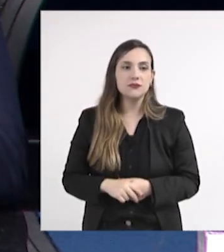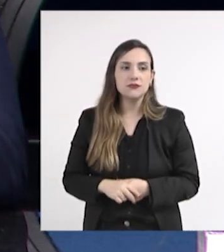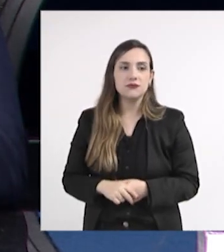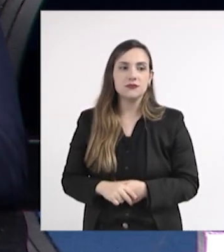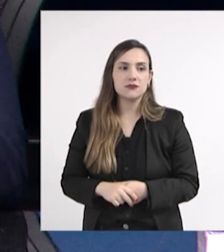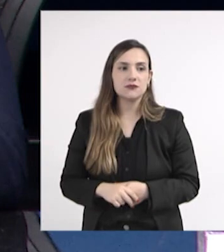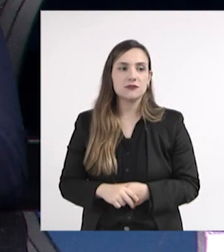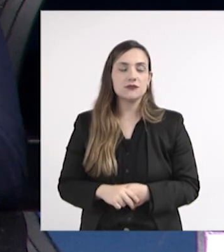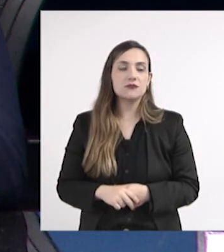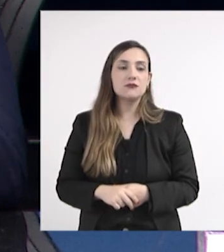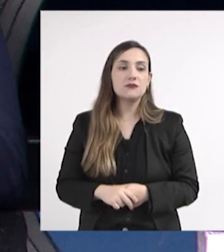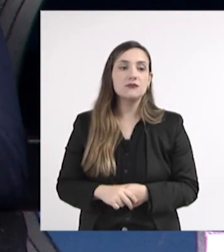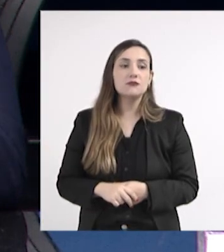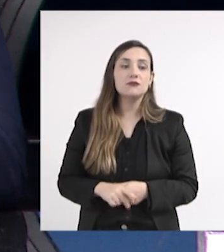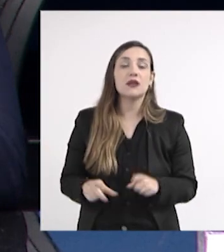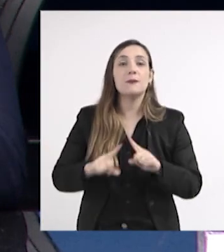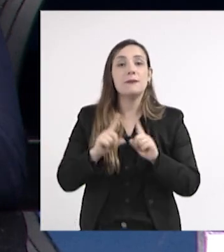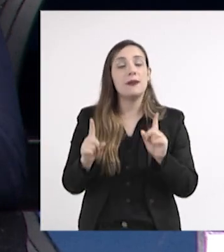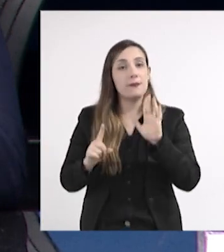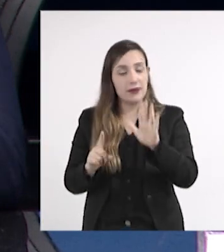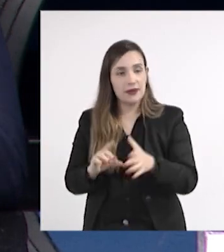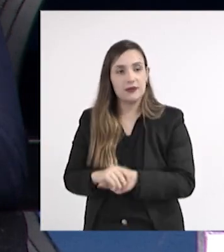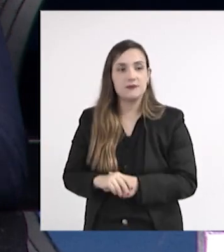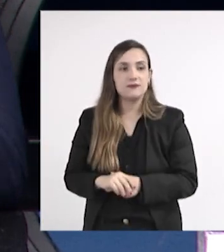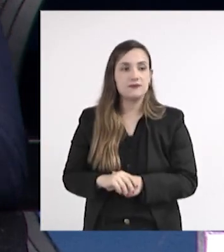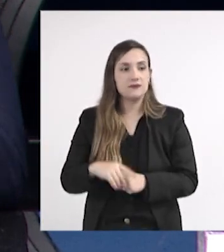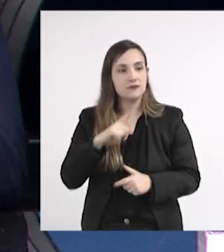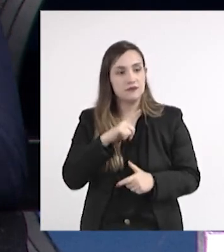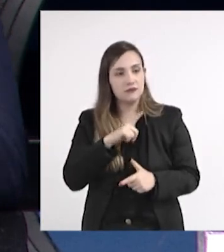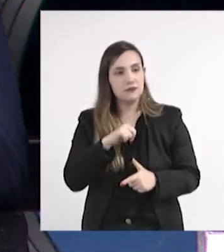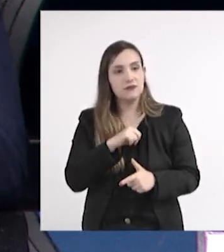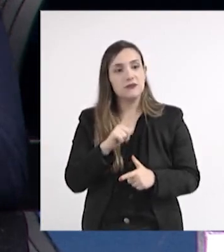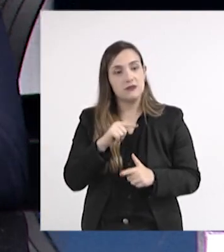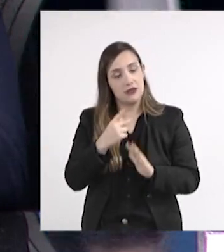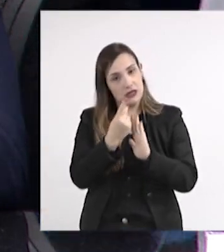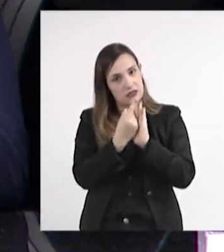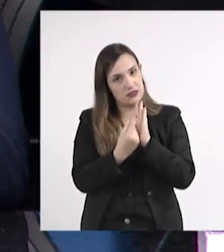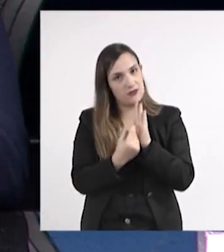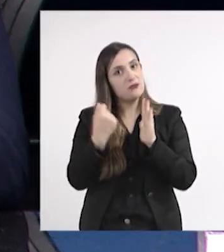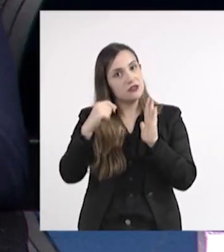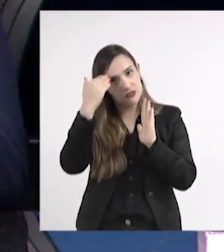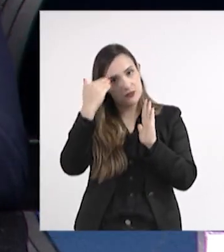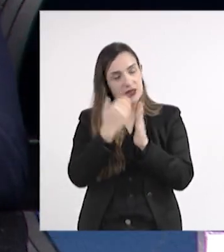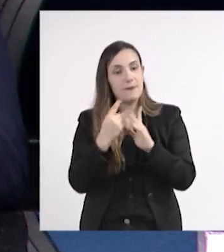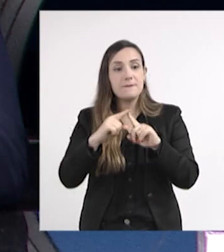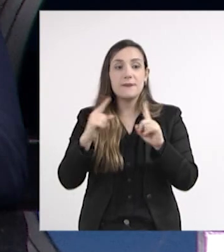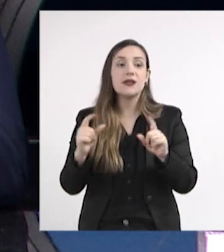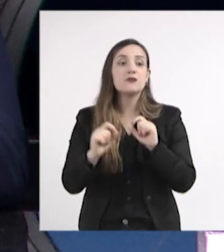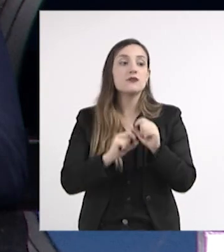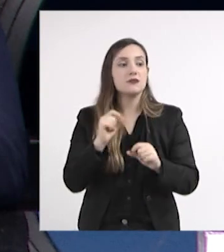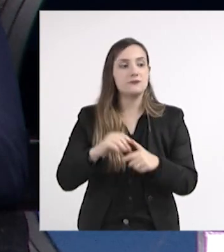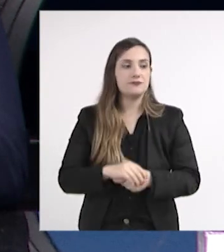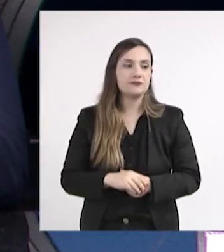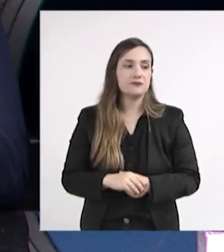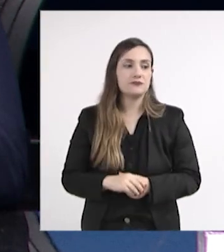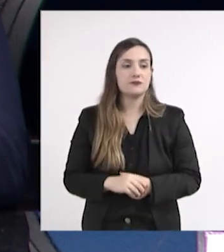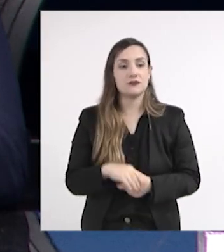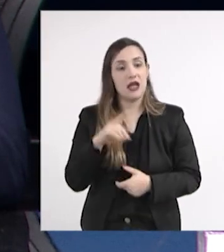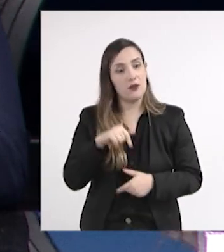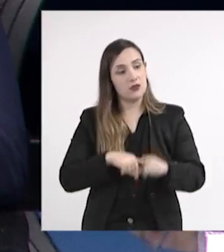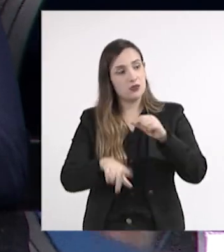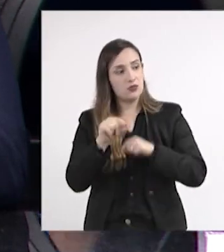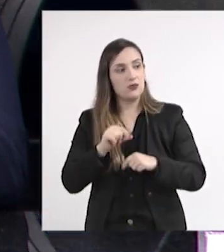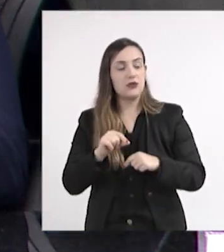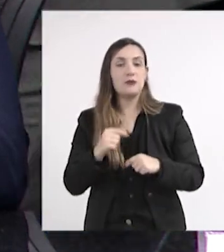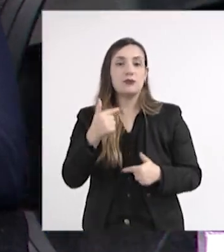pelas limitações orçamentárias do Estado, do poder público, mas, crucialmente, uma decisão política,